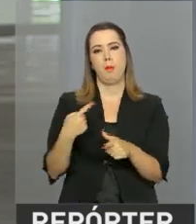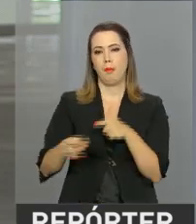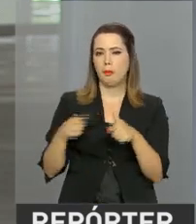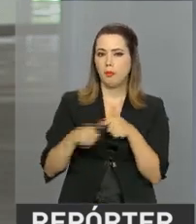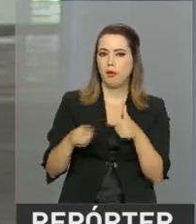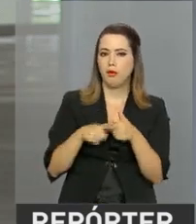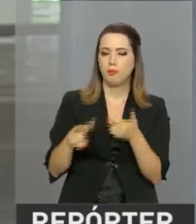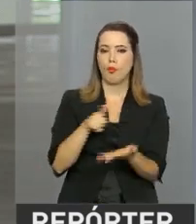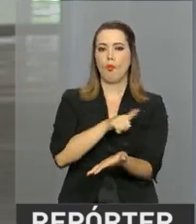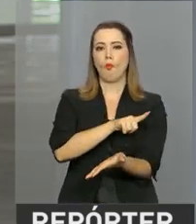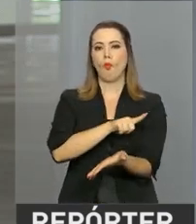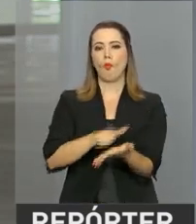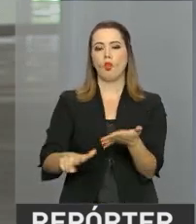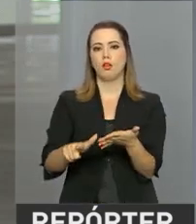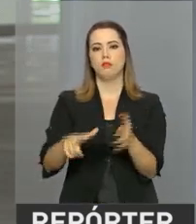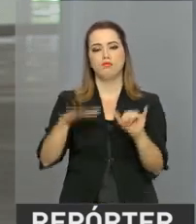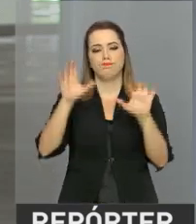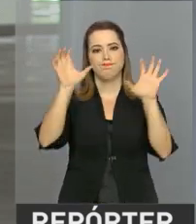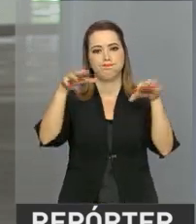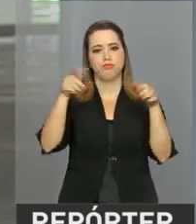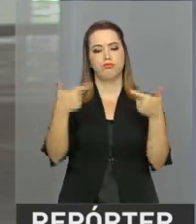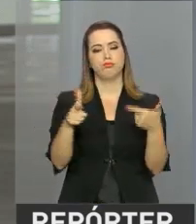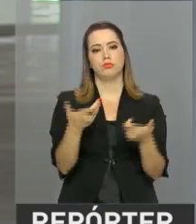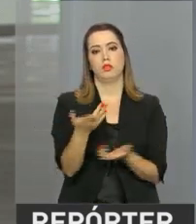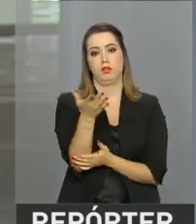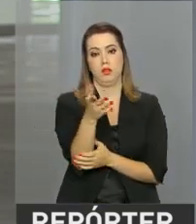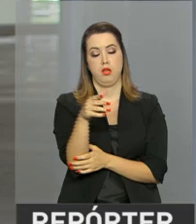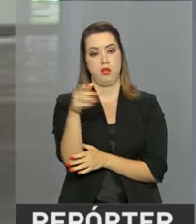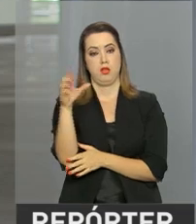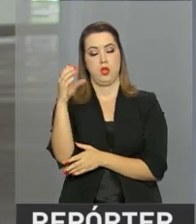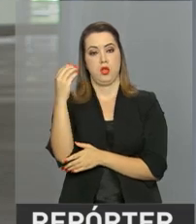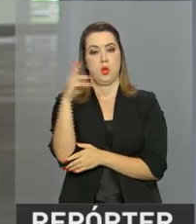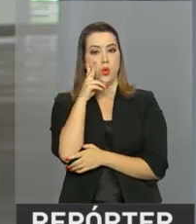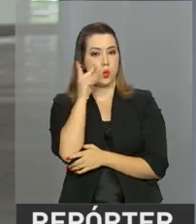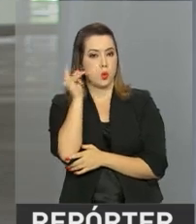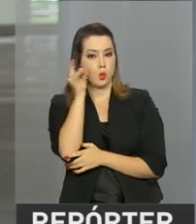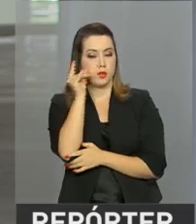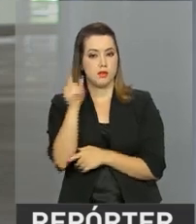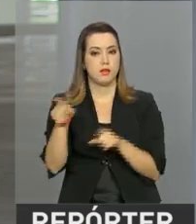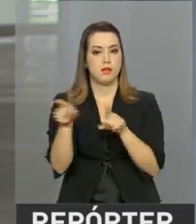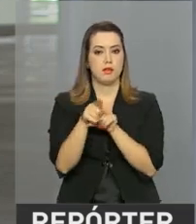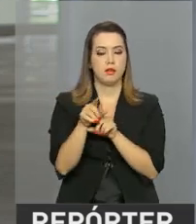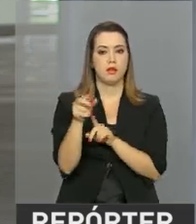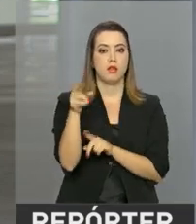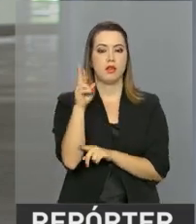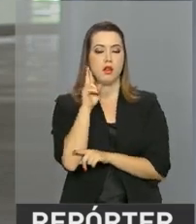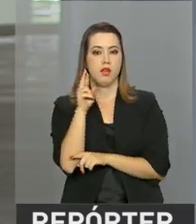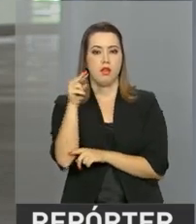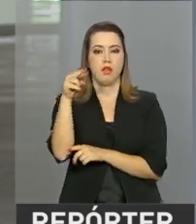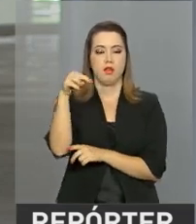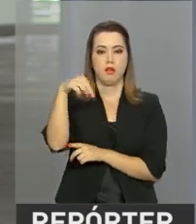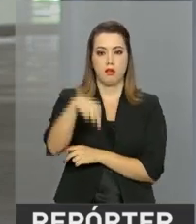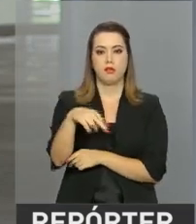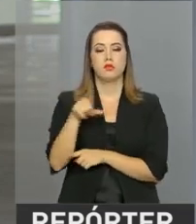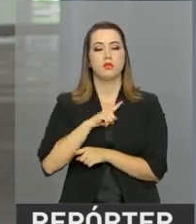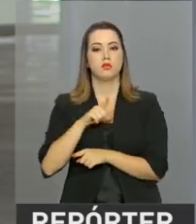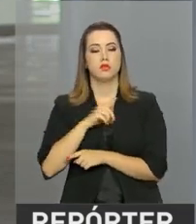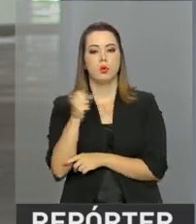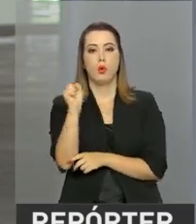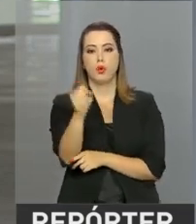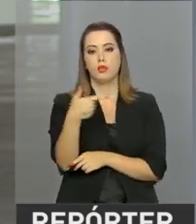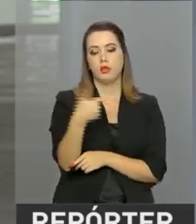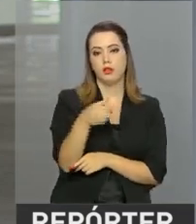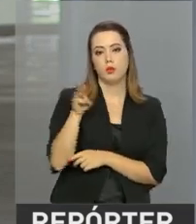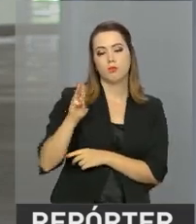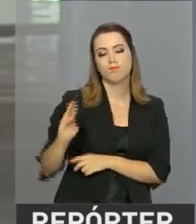do Nordeste. No Ceará e no Rio Grande do Norte, vai ocorrer a liberação imediata de 82 milhões de